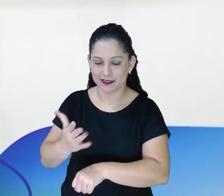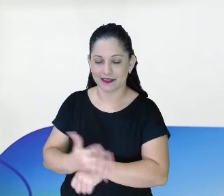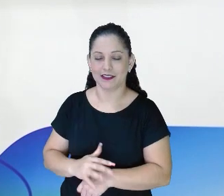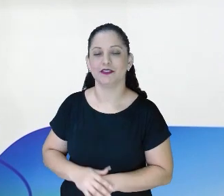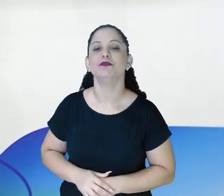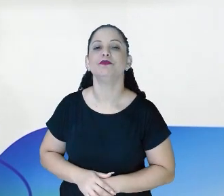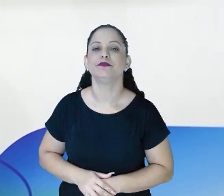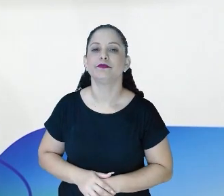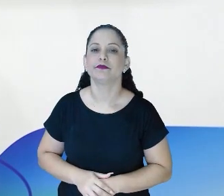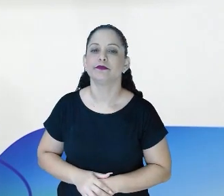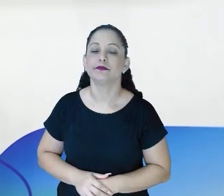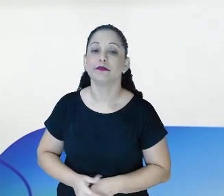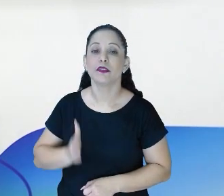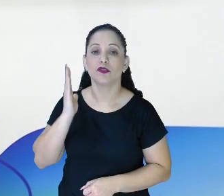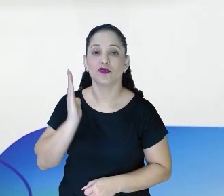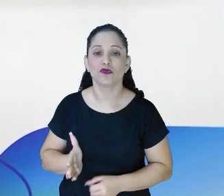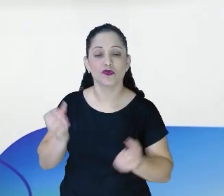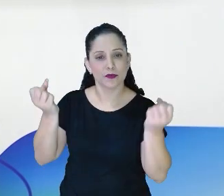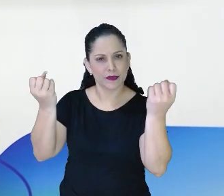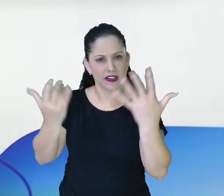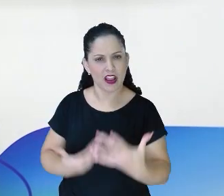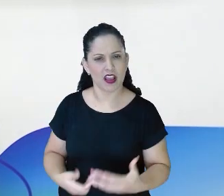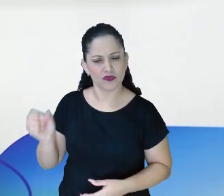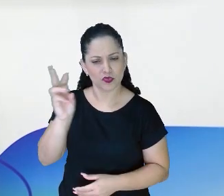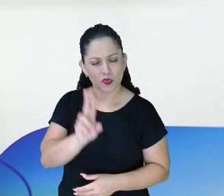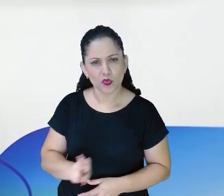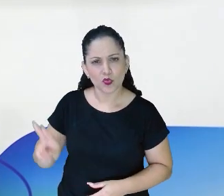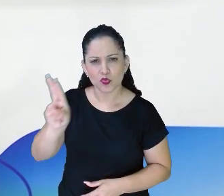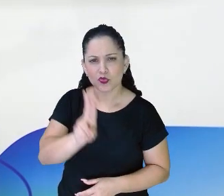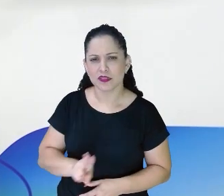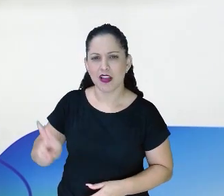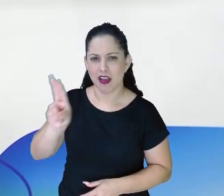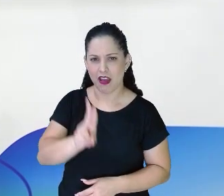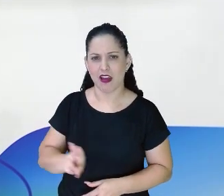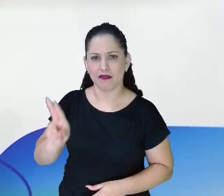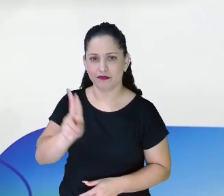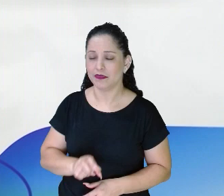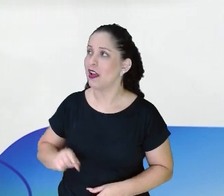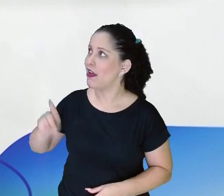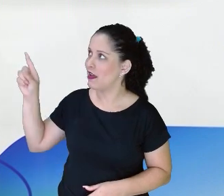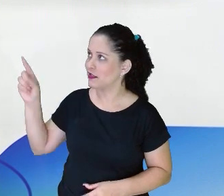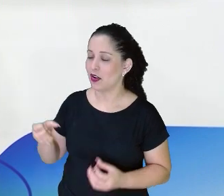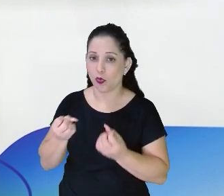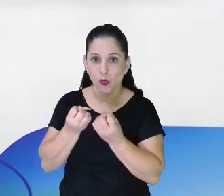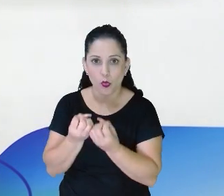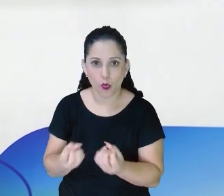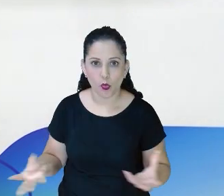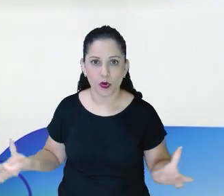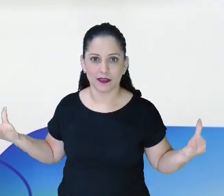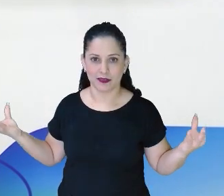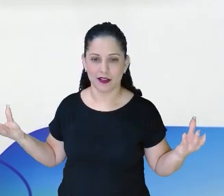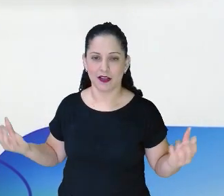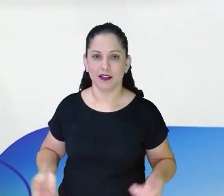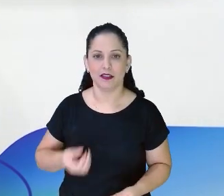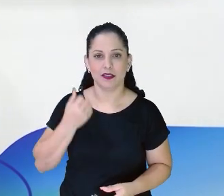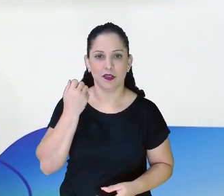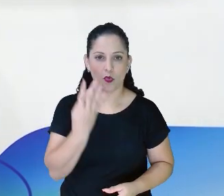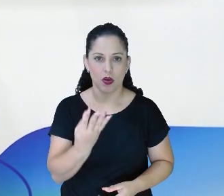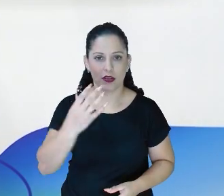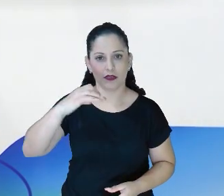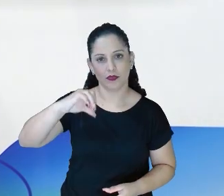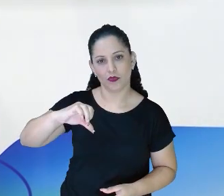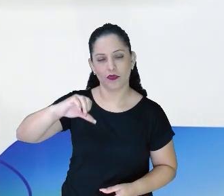eu disse para vocês. Se eu fosse utilizar um elemento com essa quantidade, 492,